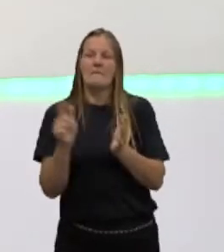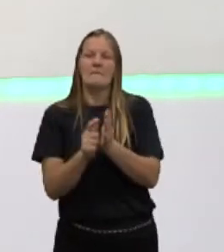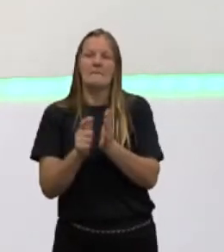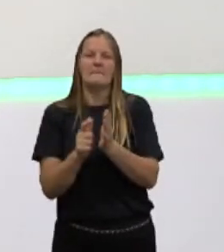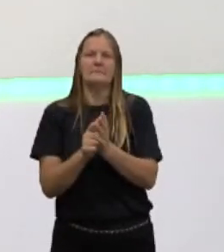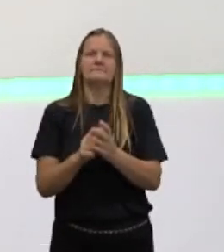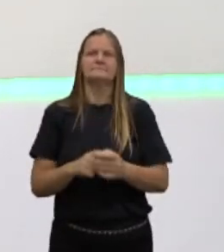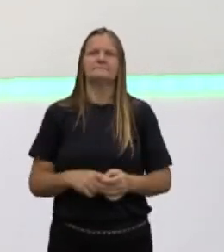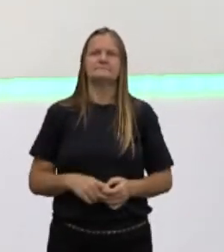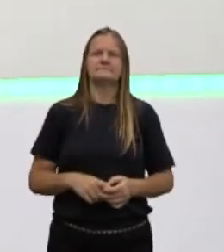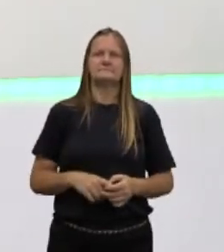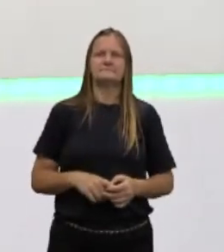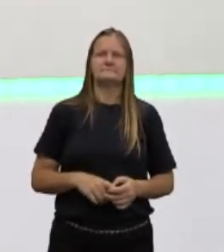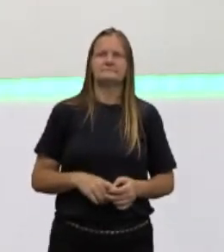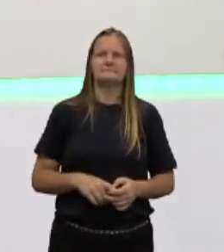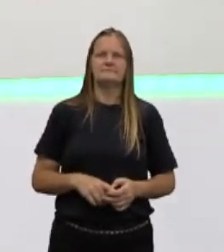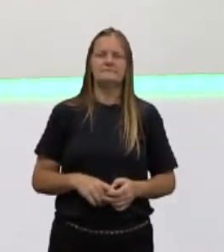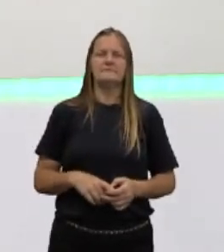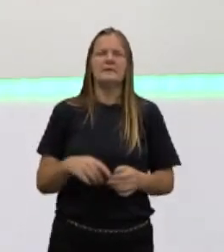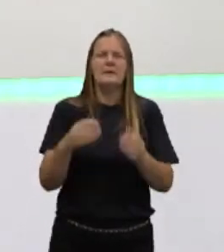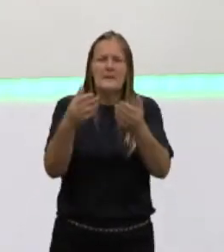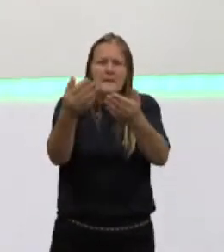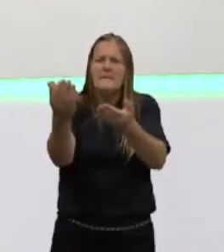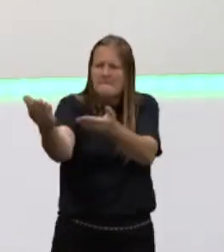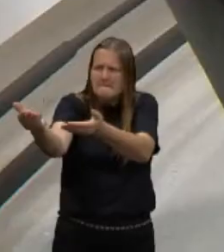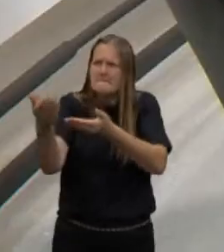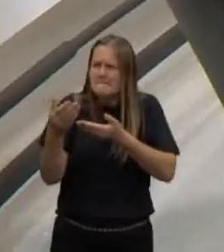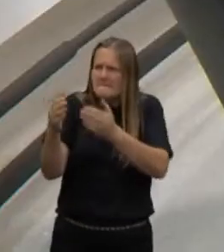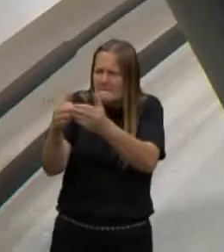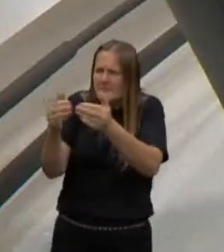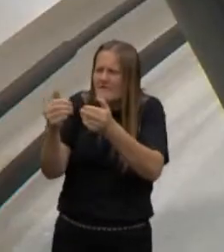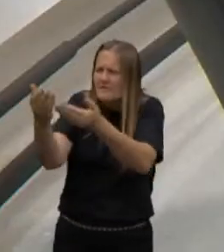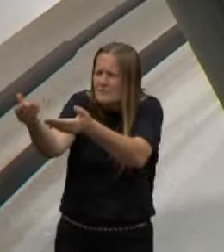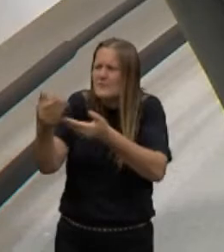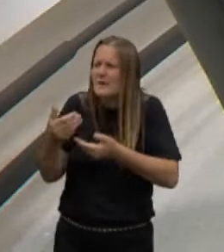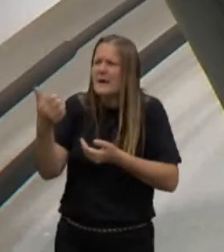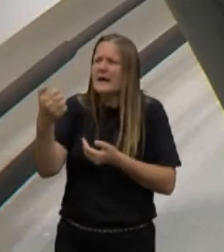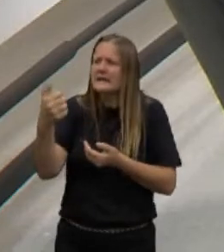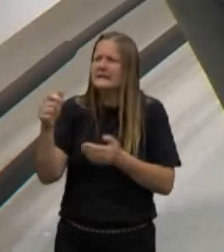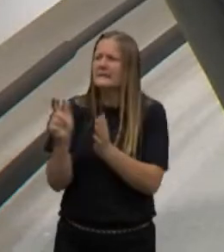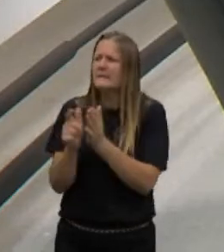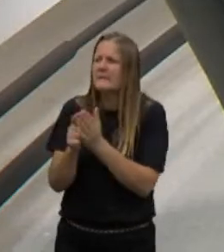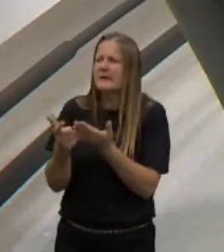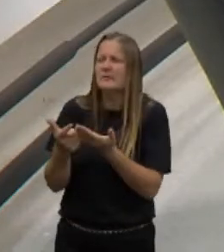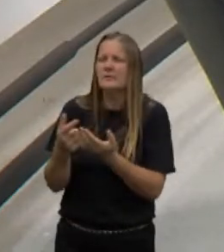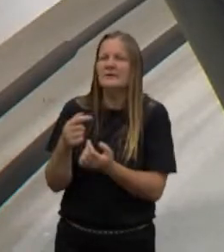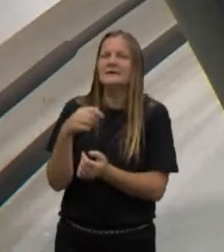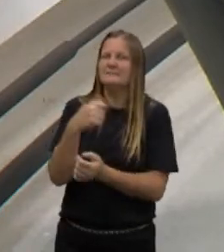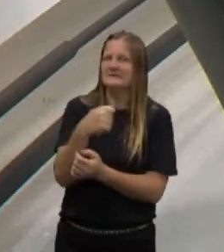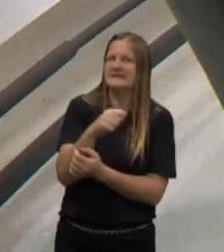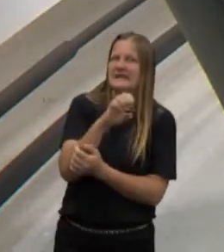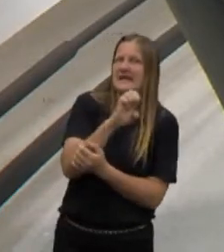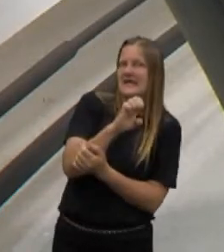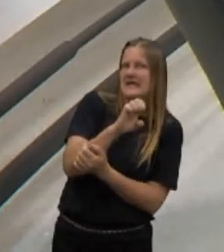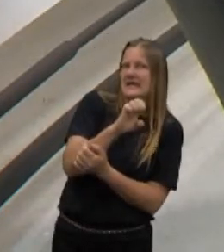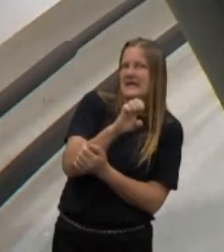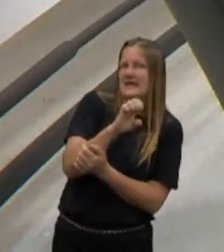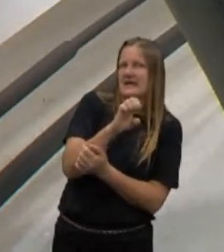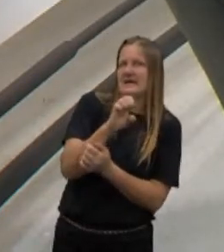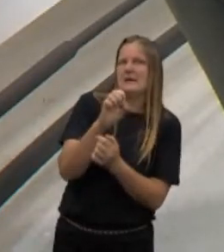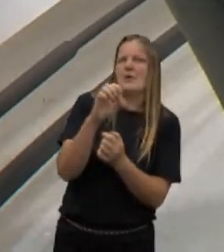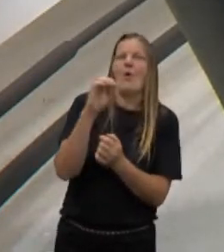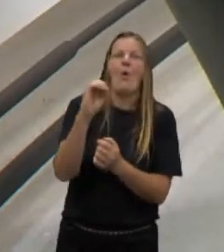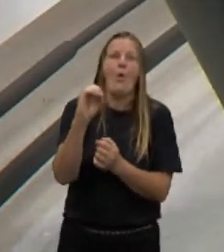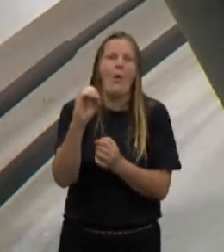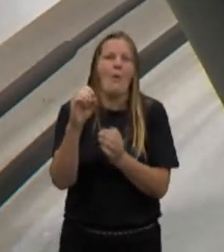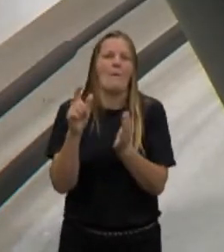dizer me alcança a caneta e papel. Porque no momento que eu usar o artigo a na frente de caneta, eu preciso usar o artigo o na frente